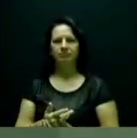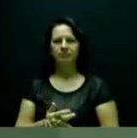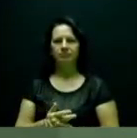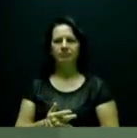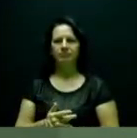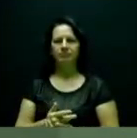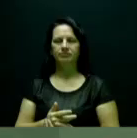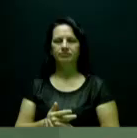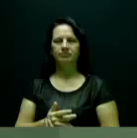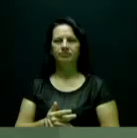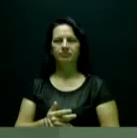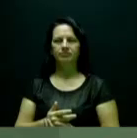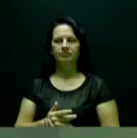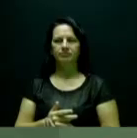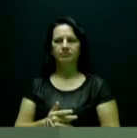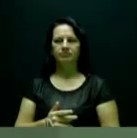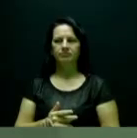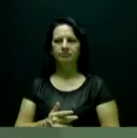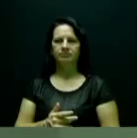de cumprimentar